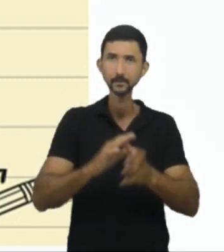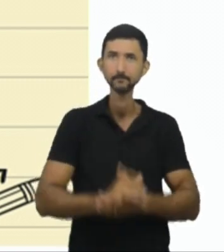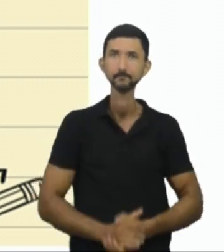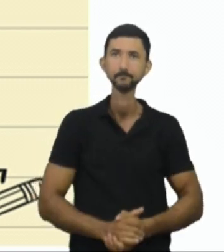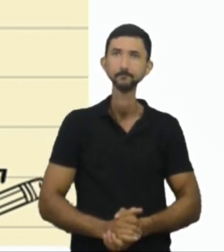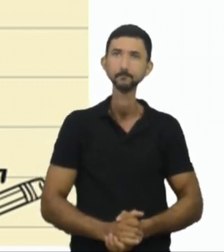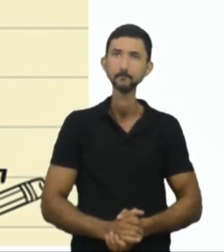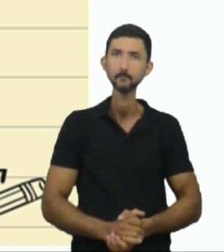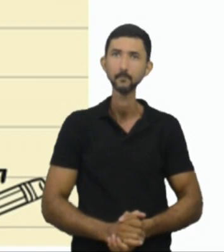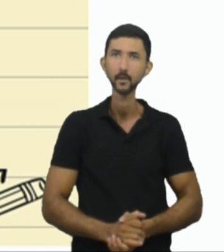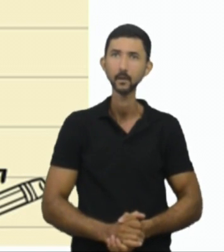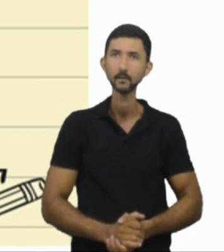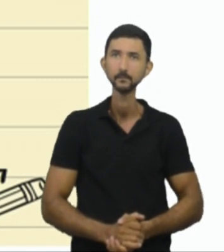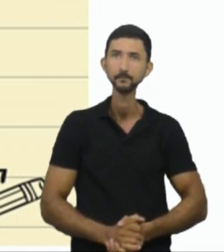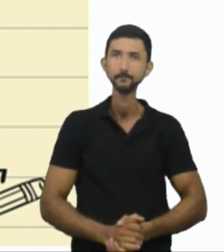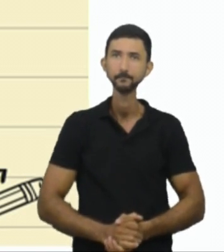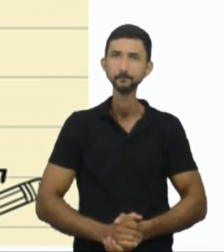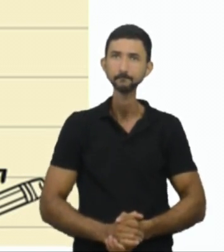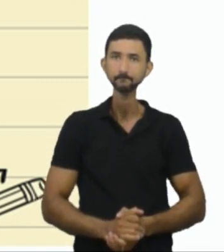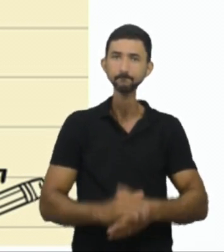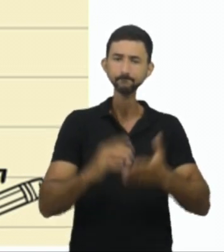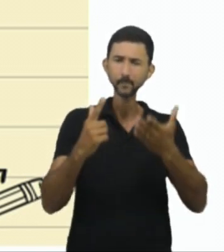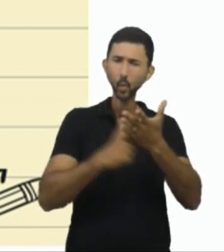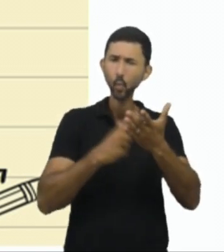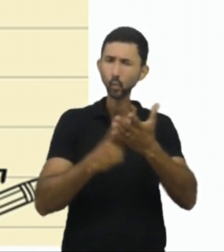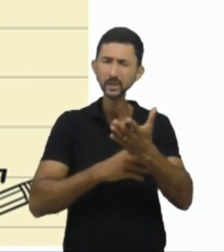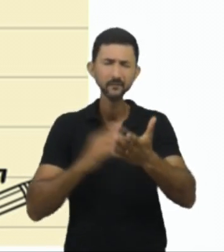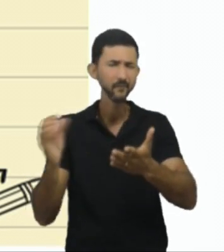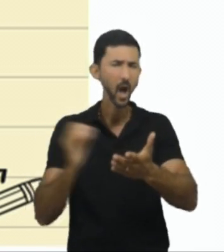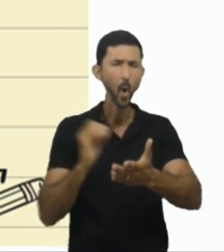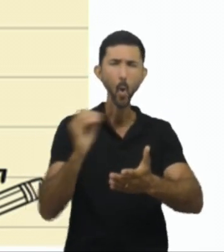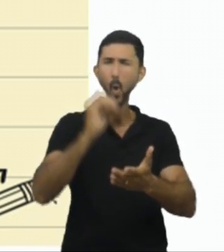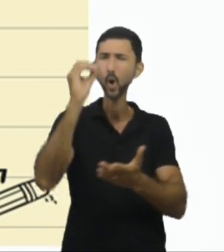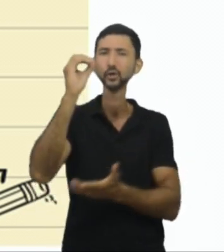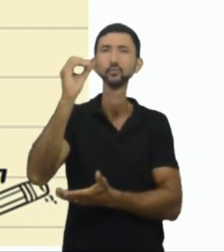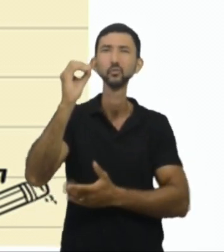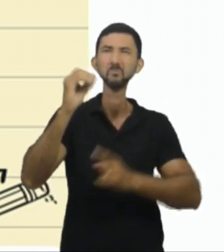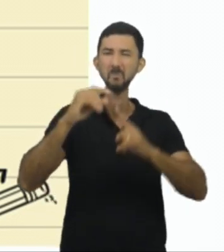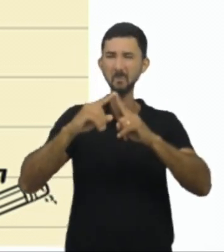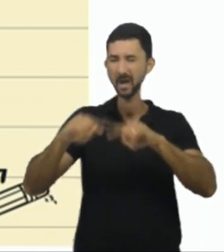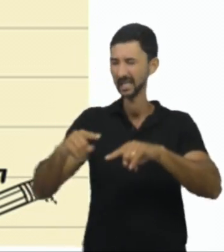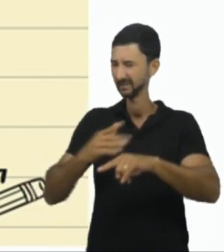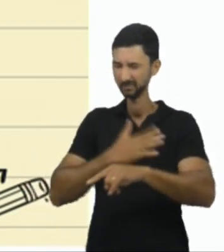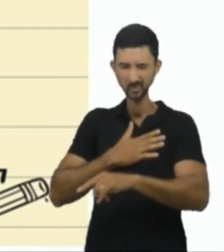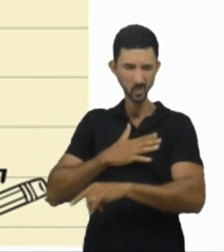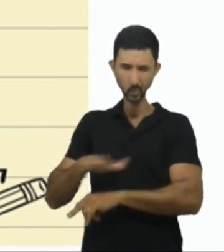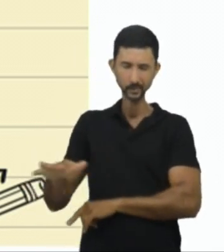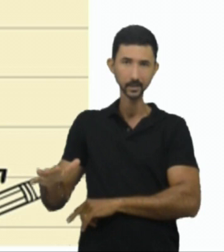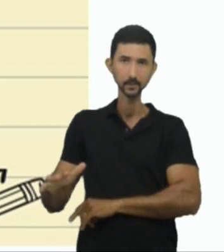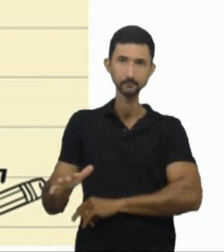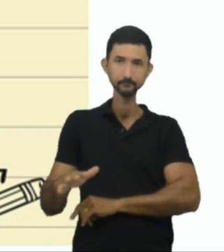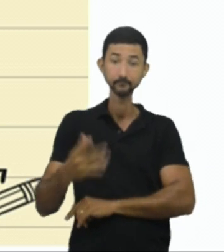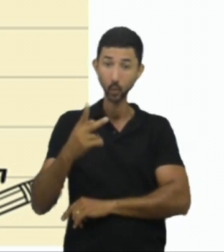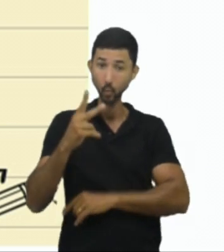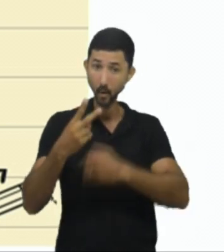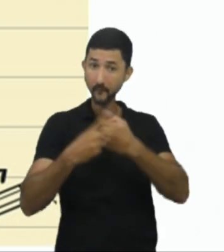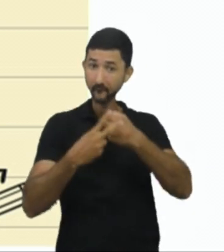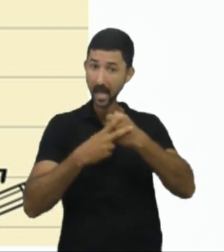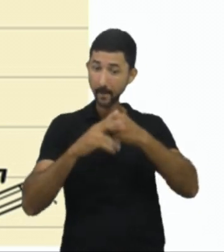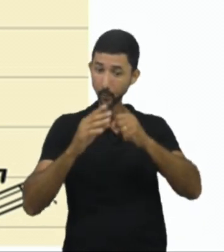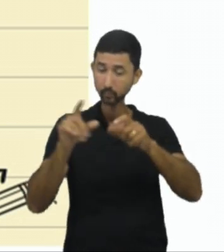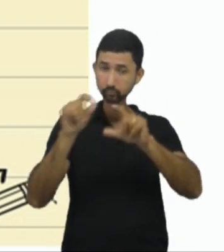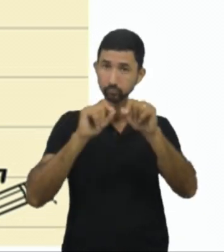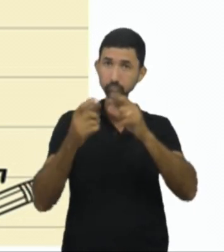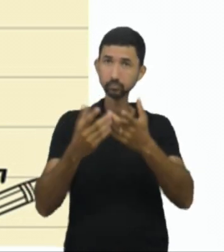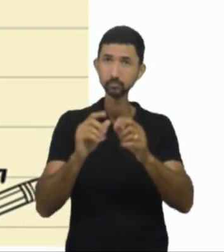ver mais uma. O livro é ótimo, mas não gostei dele. De novo, os dois verbos destacados